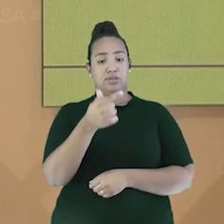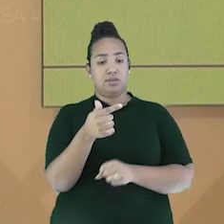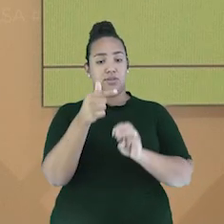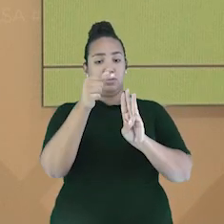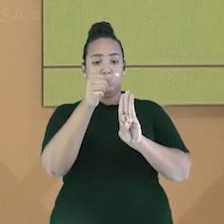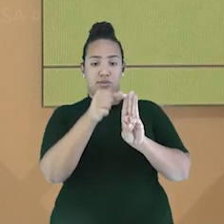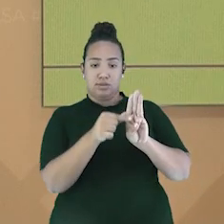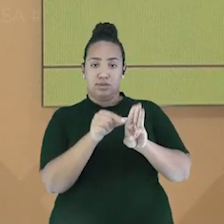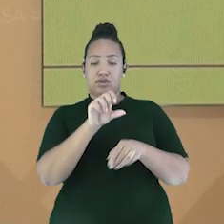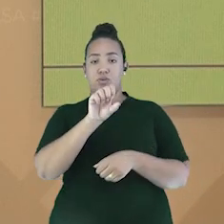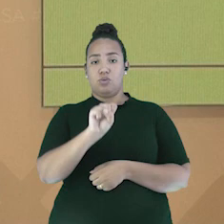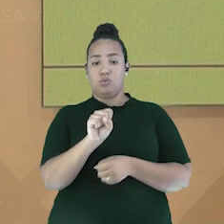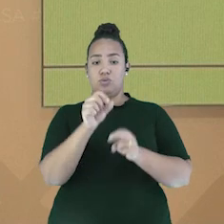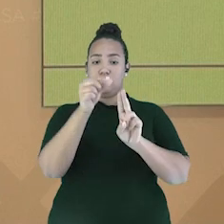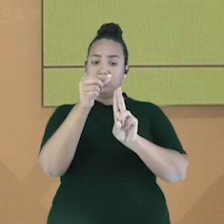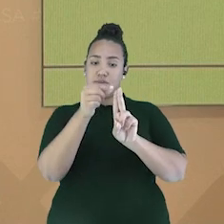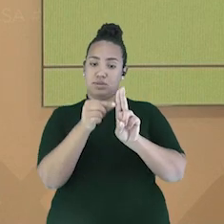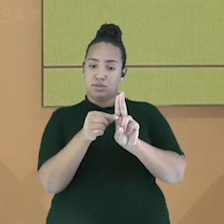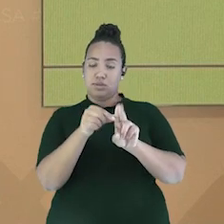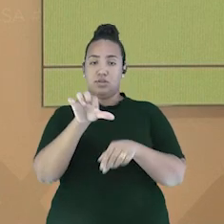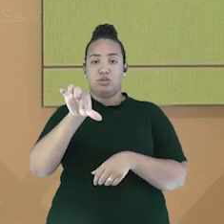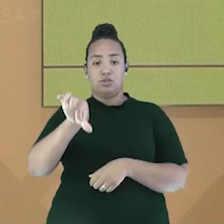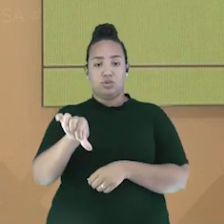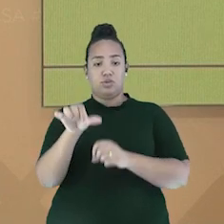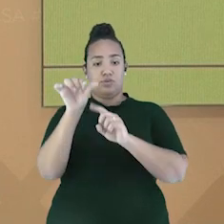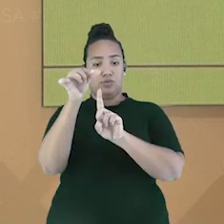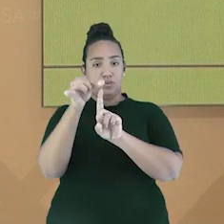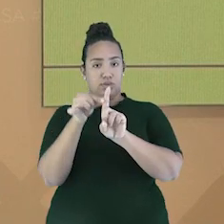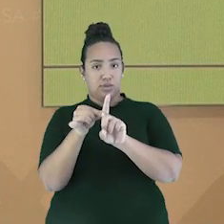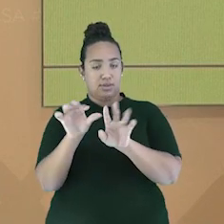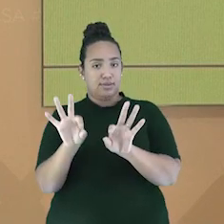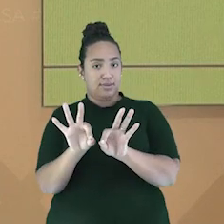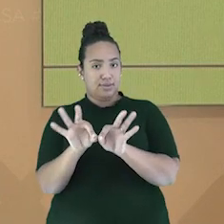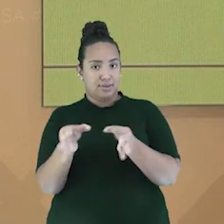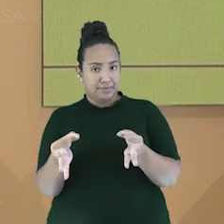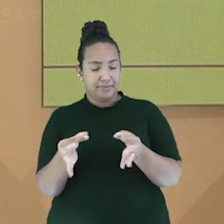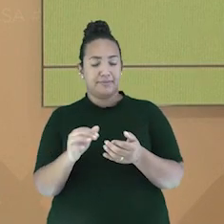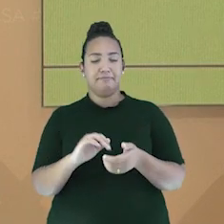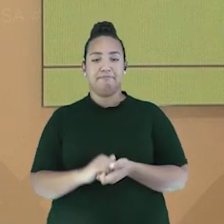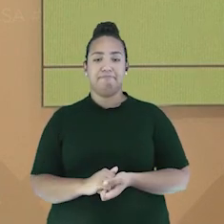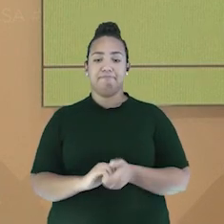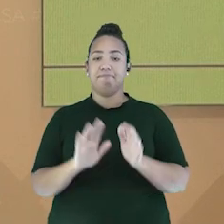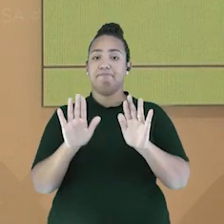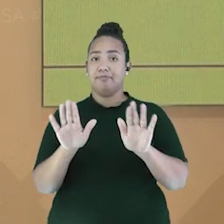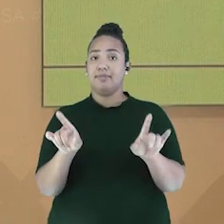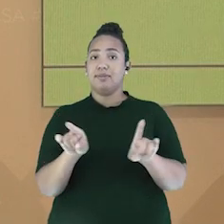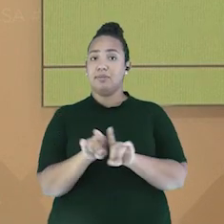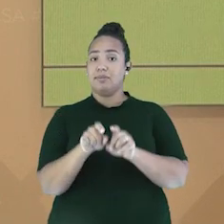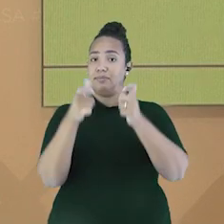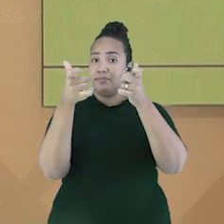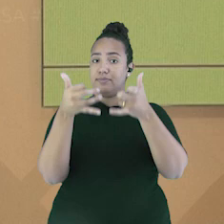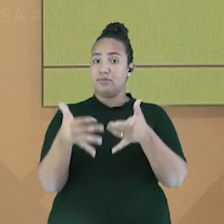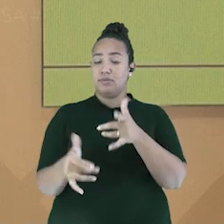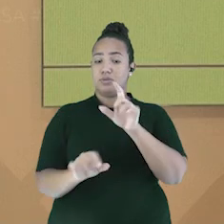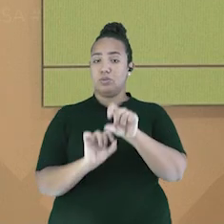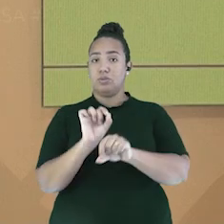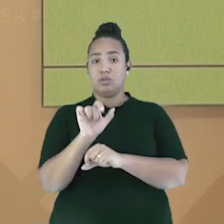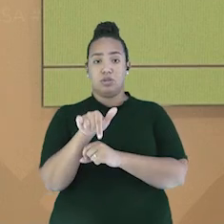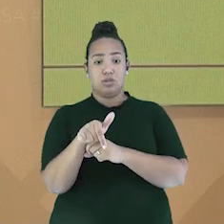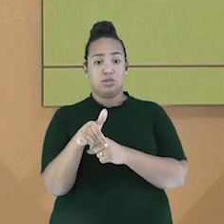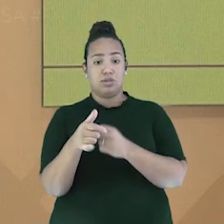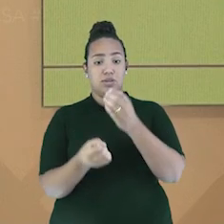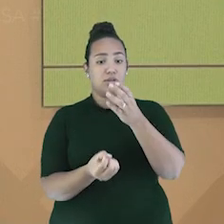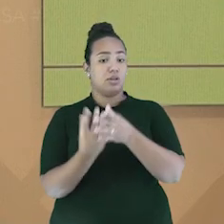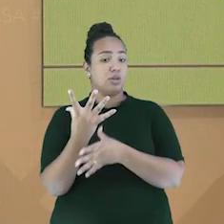8 dezenas e nove unidades simples mas também podemos falar que ele é formado da seguinte